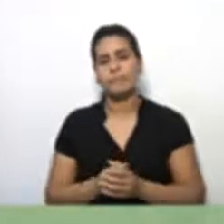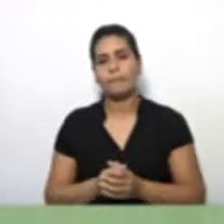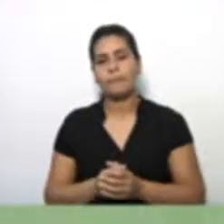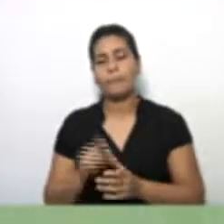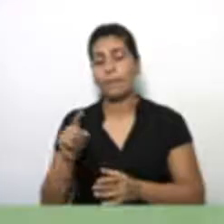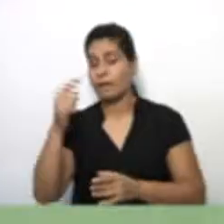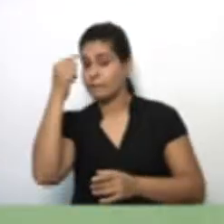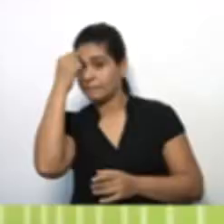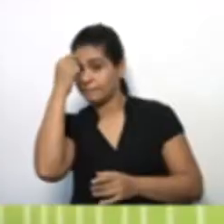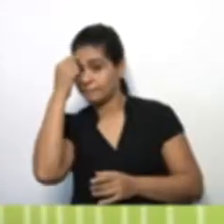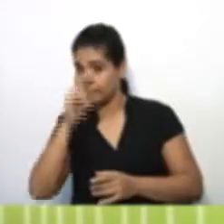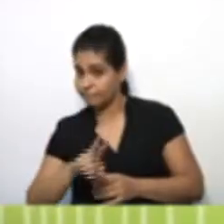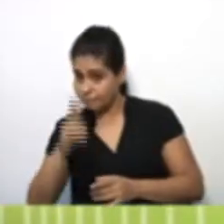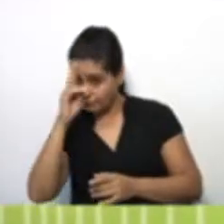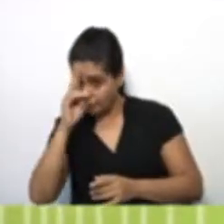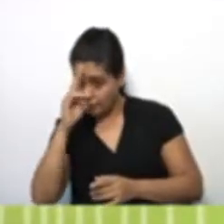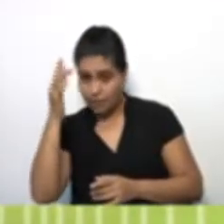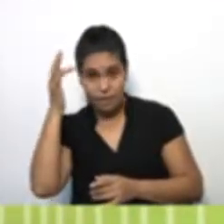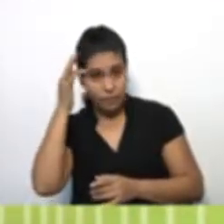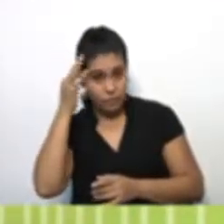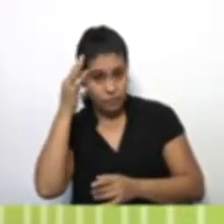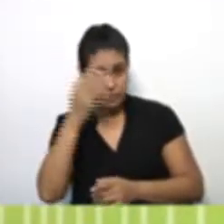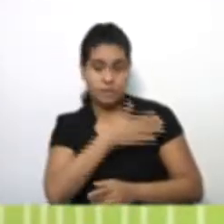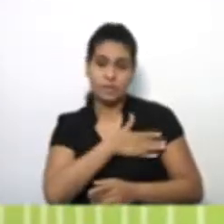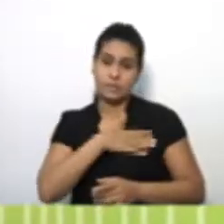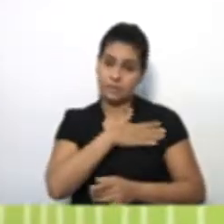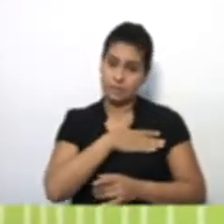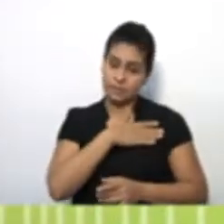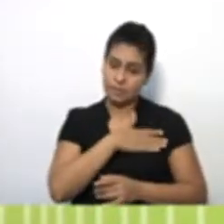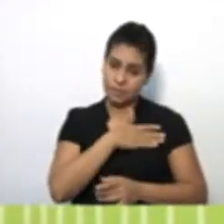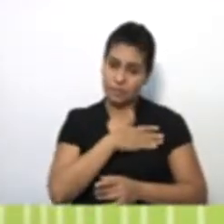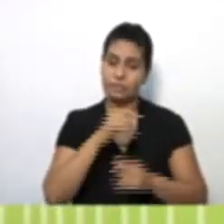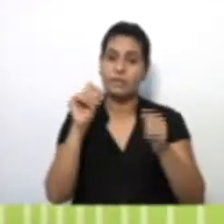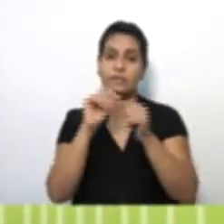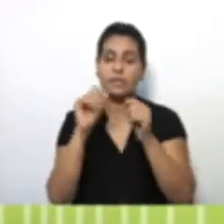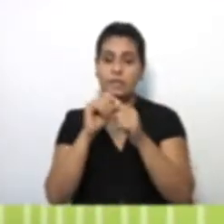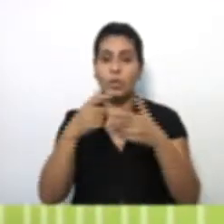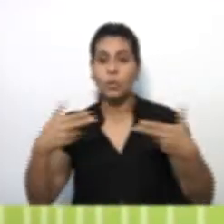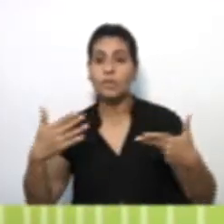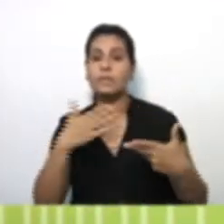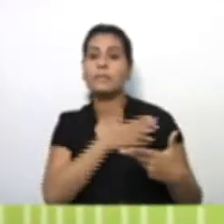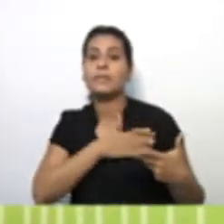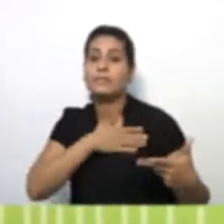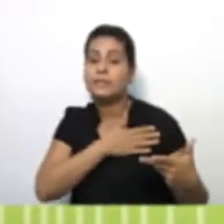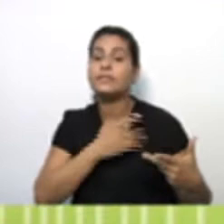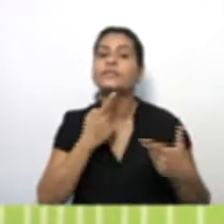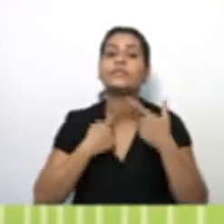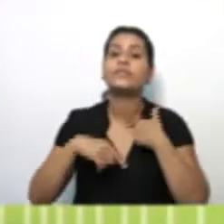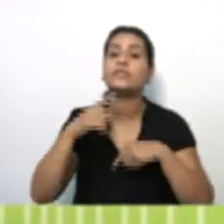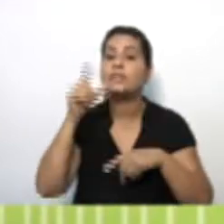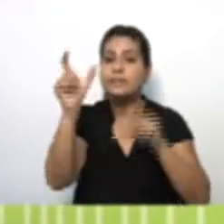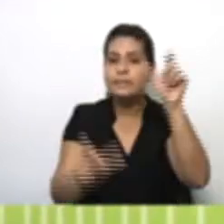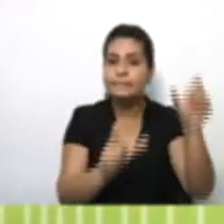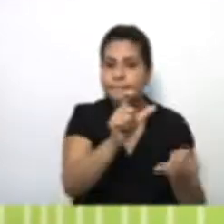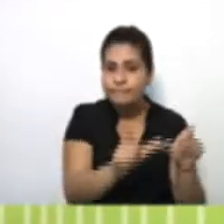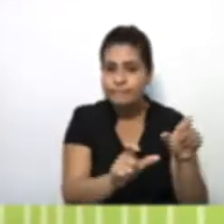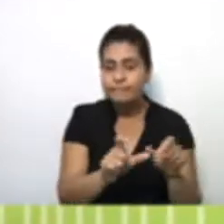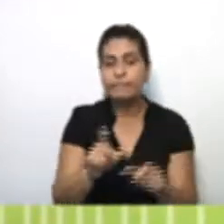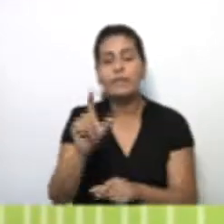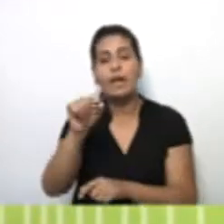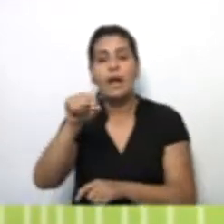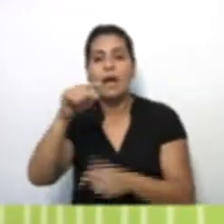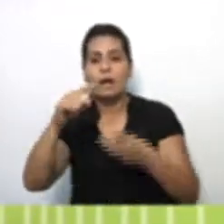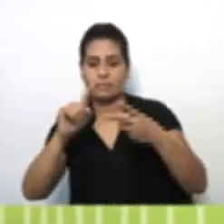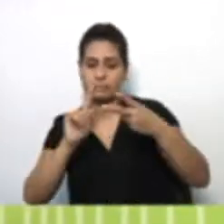lembra bem do seguinte: filosofia da satisfação, você vai criar meios para satisfazer as necessidades dos indivíduos.